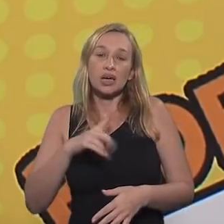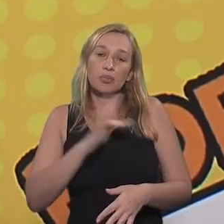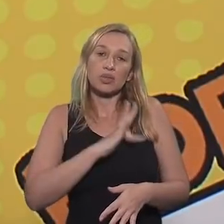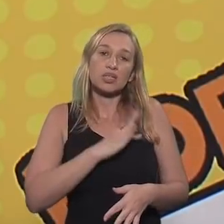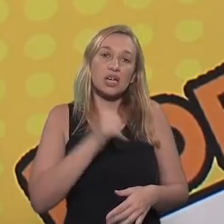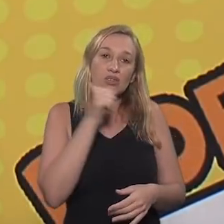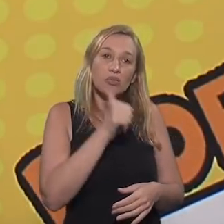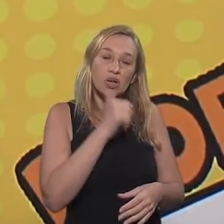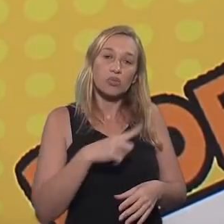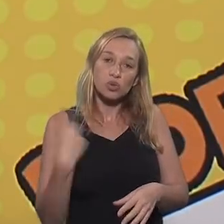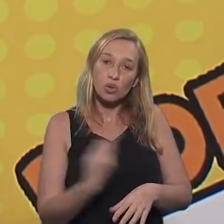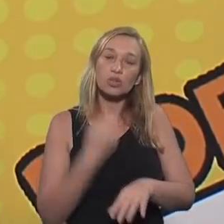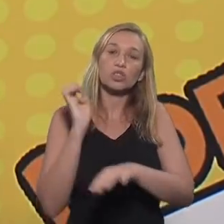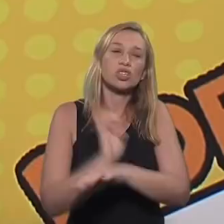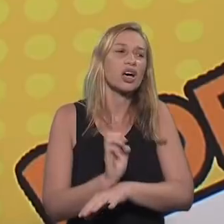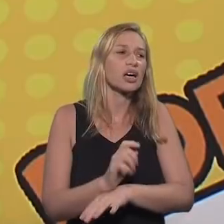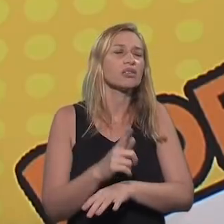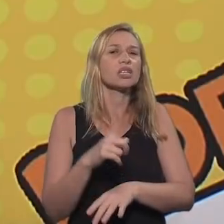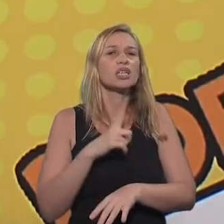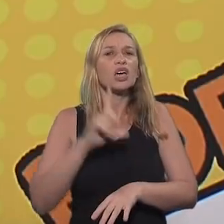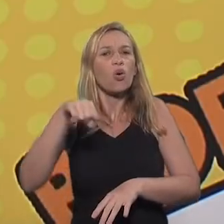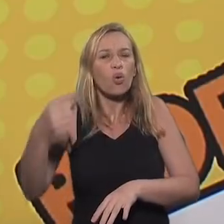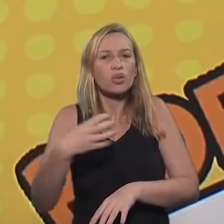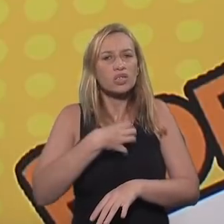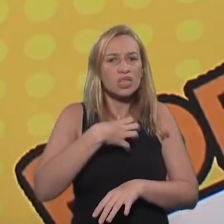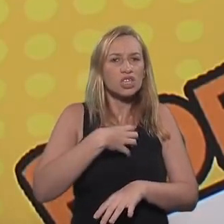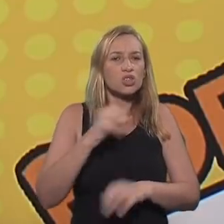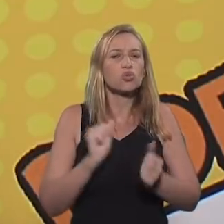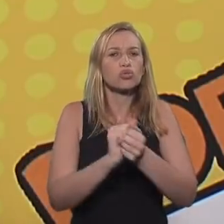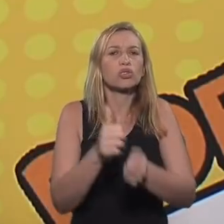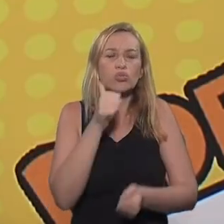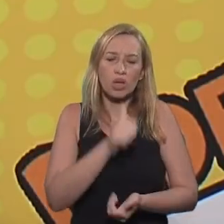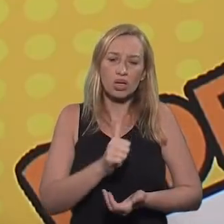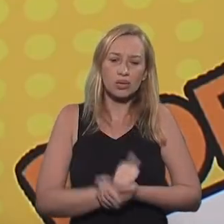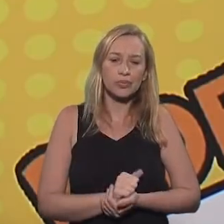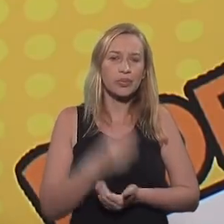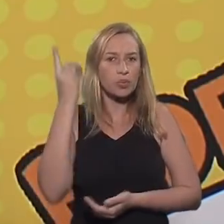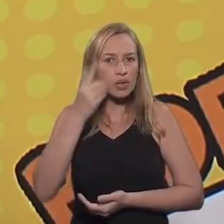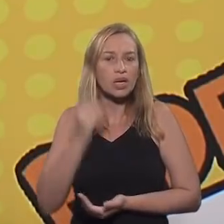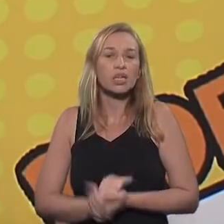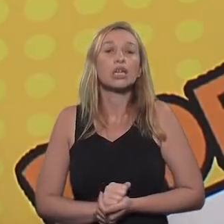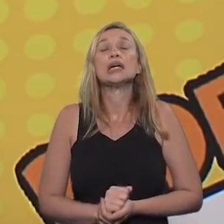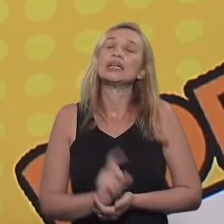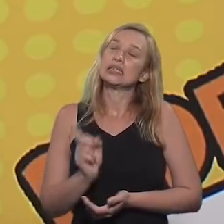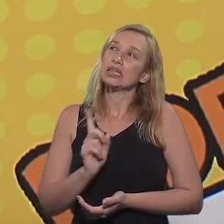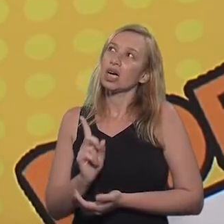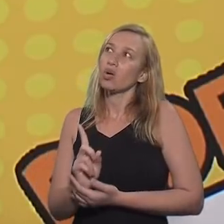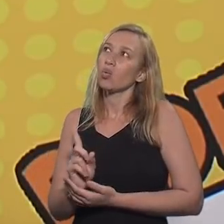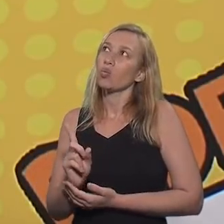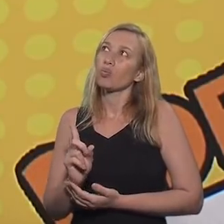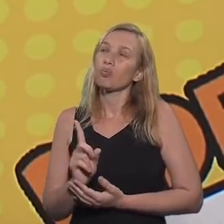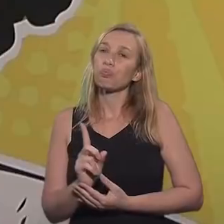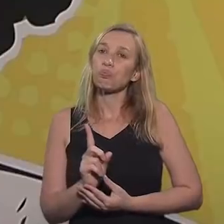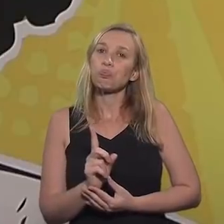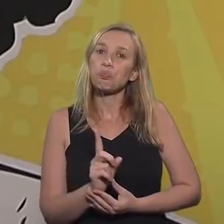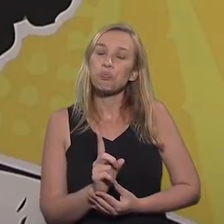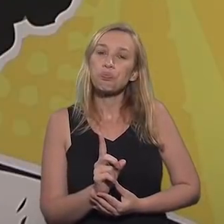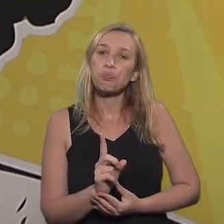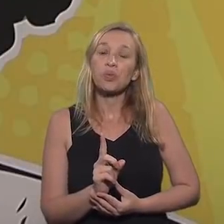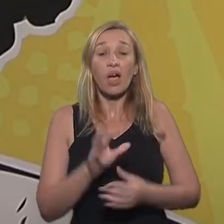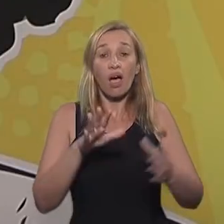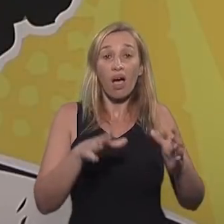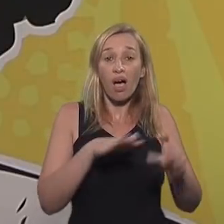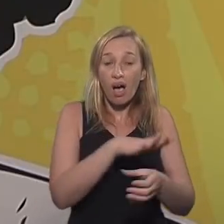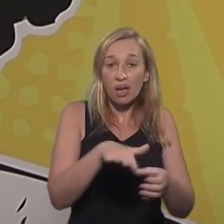nosso Estado. Tem alguma outra iniciativa também que vá nesse sentido também com relação às mulheres, deputado? Não, nós,